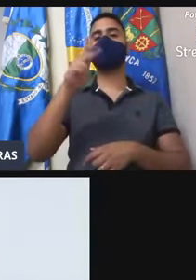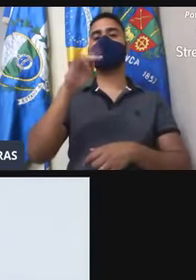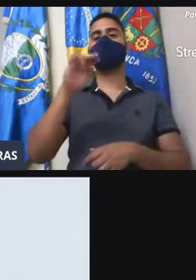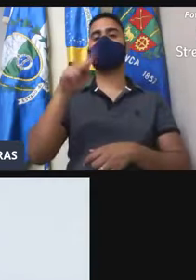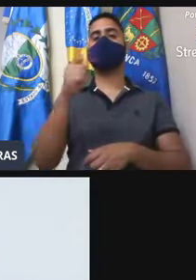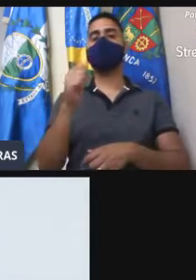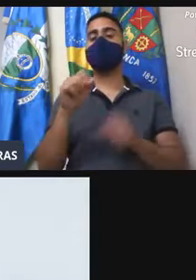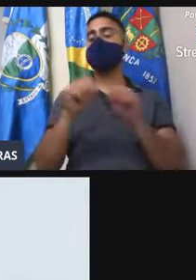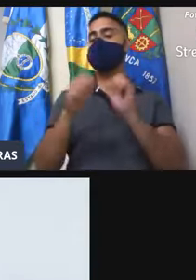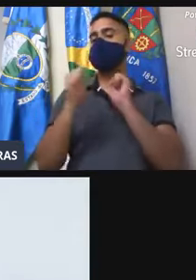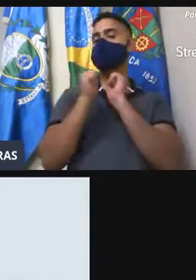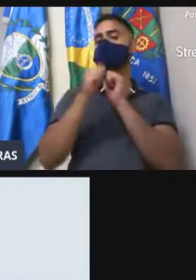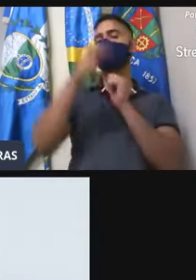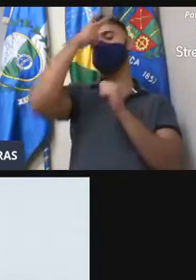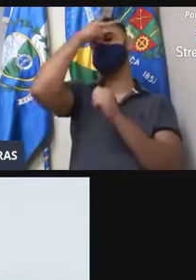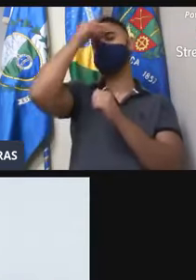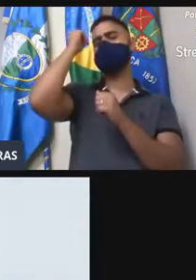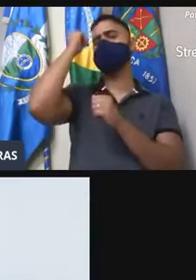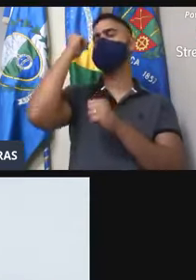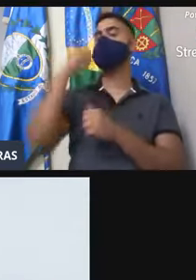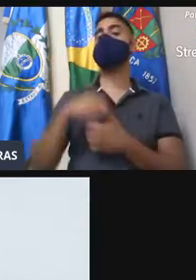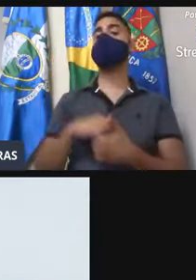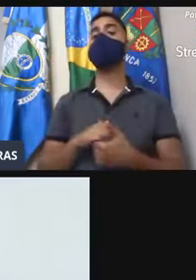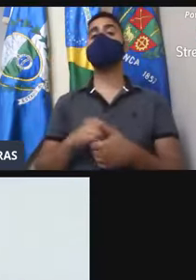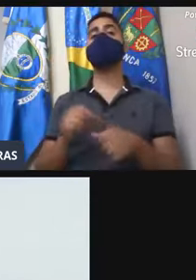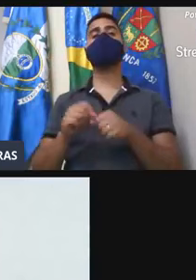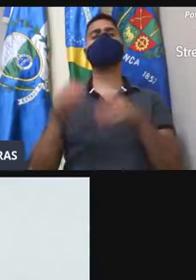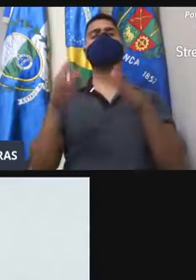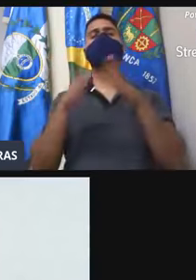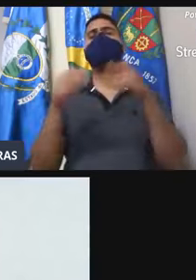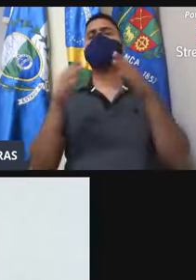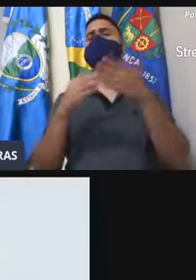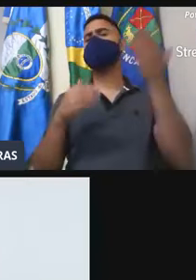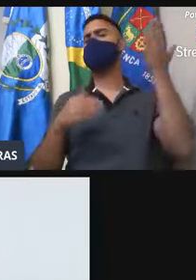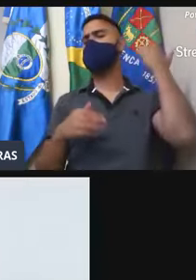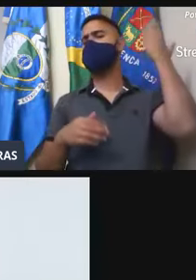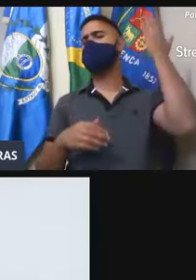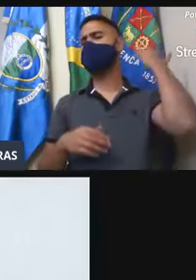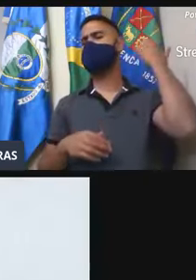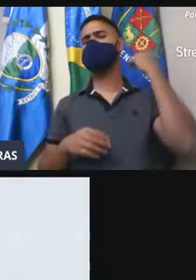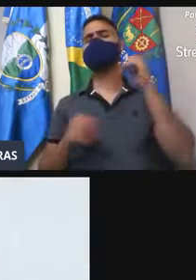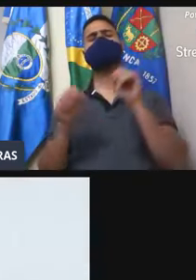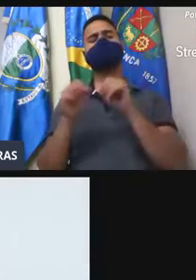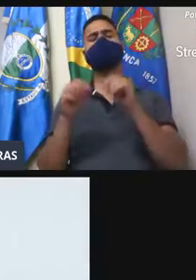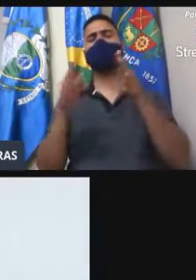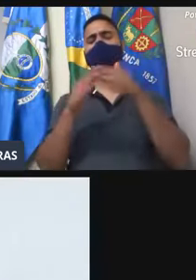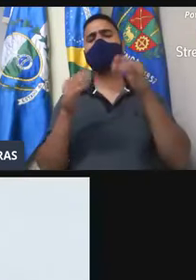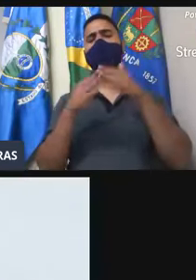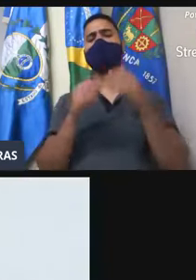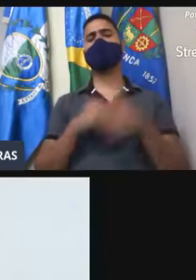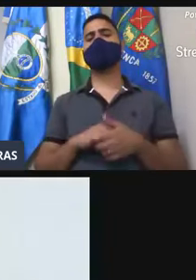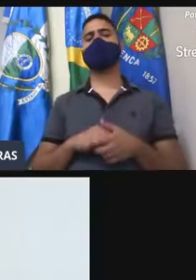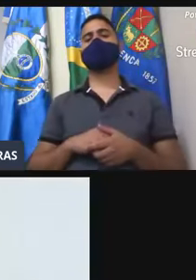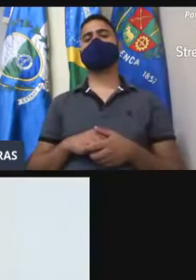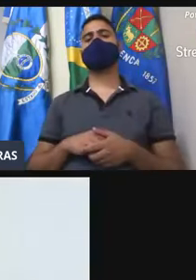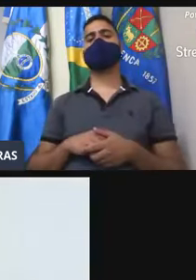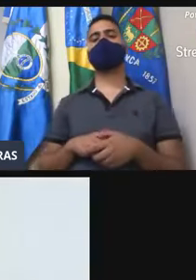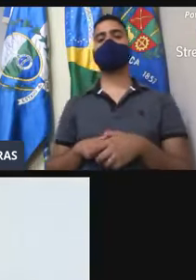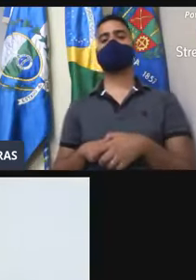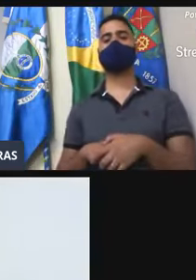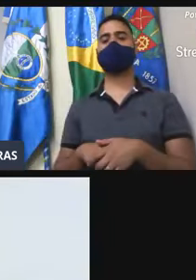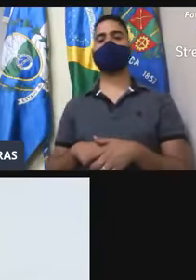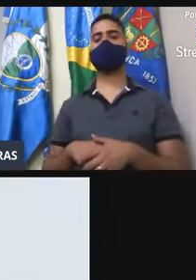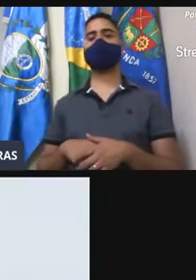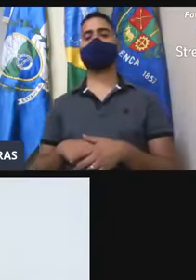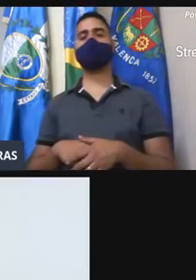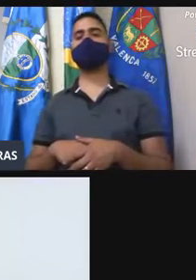prefeito Fernandinho Graça, lá atendendo uma solicitação antiga do meu gabinete, minha, dos moradores do bairro da Biquinha. Mandar um abraço para o nosso